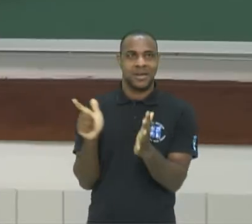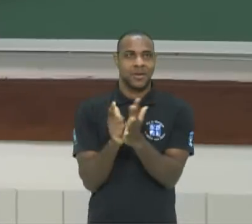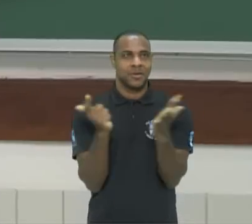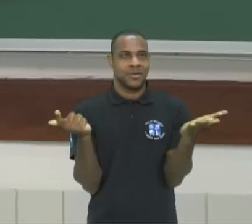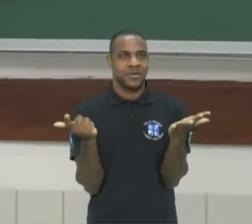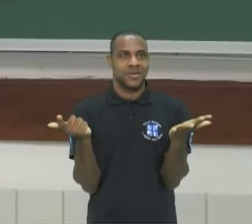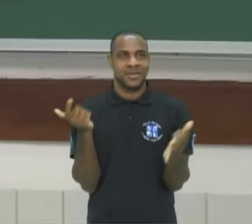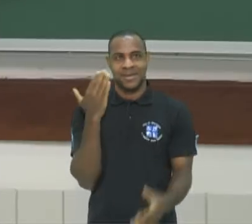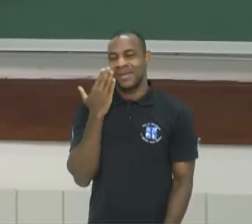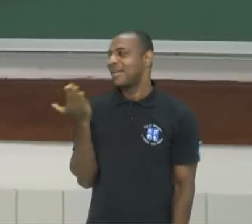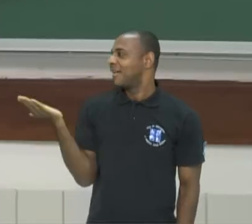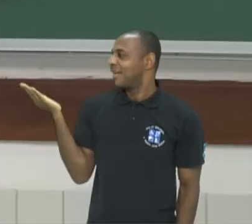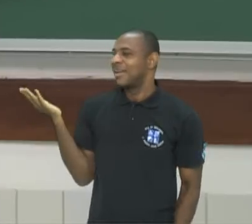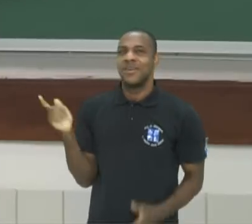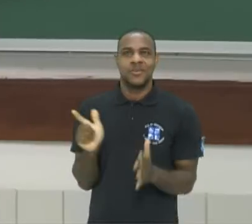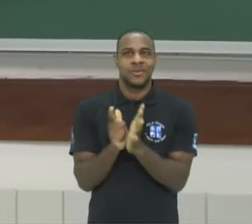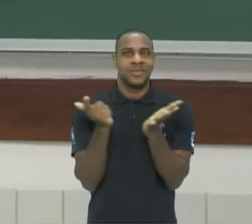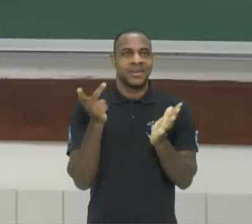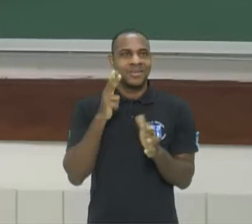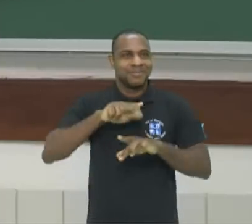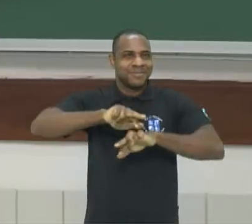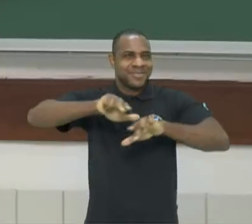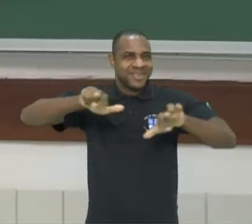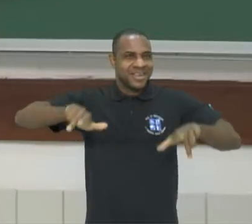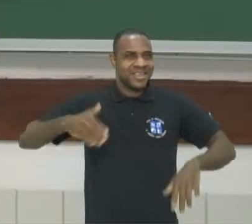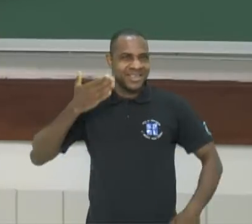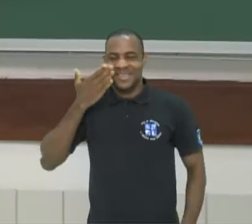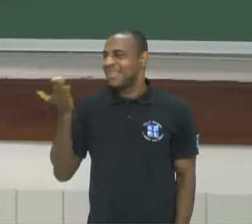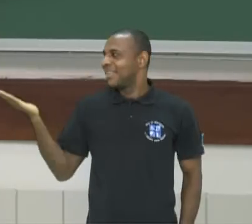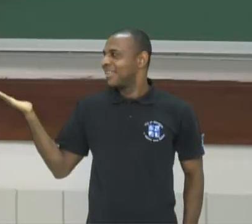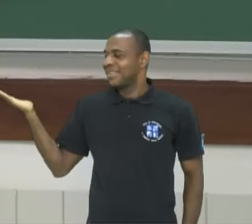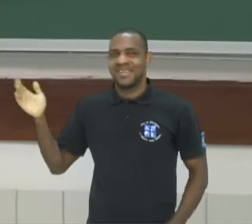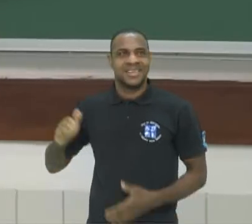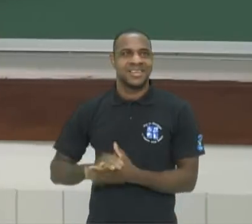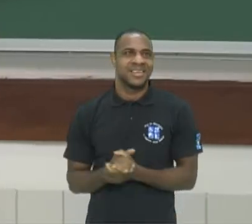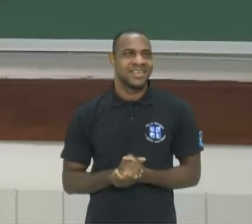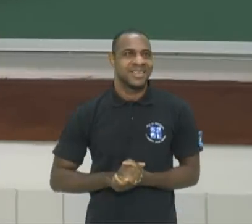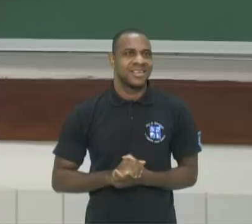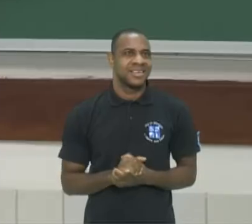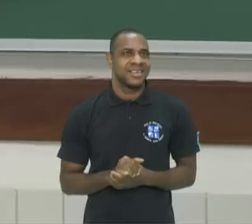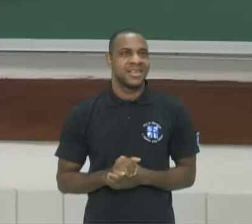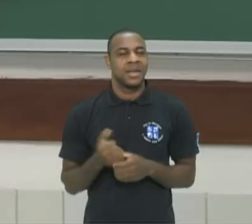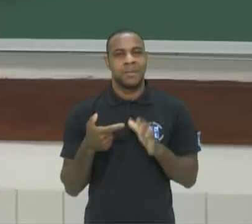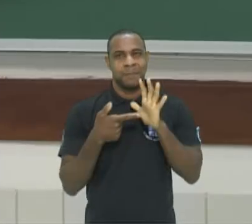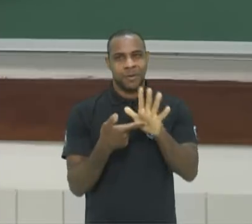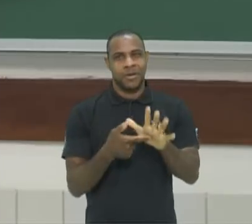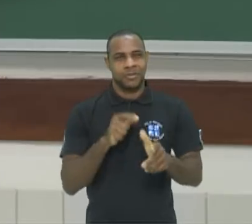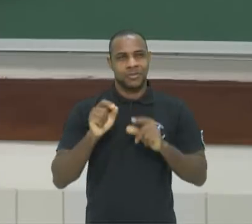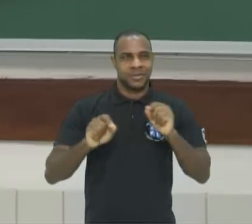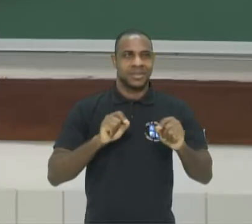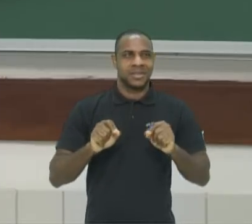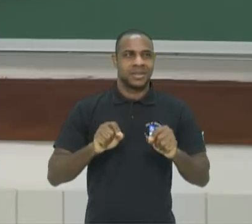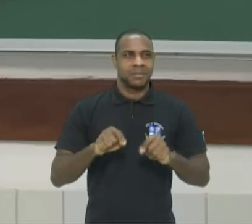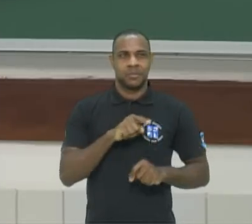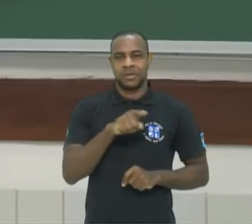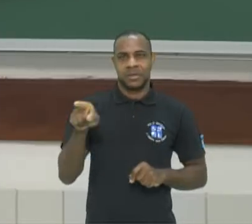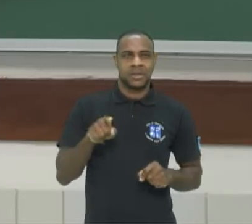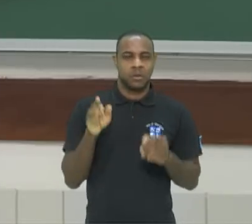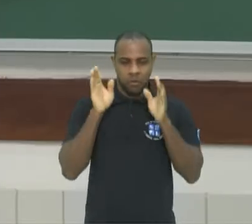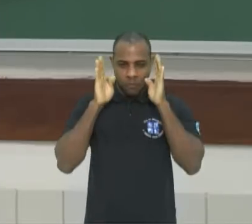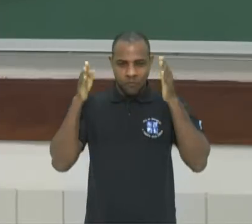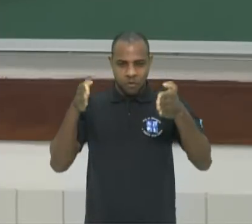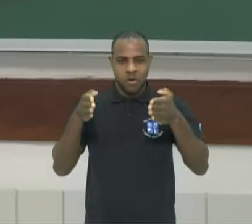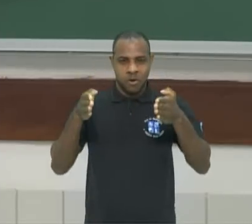vários jornais de vários lugares, a primeira página, mostrando para vocês ali o enfoque, aquilo que